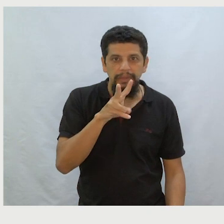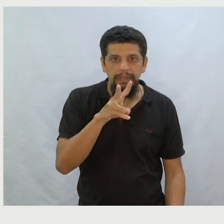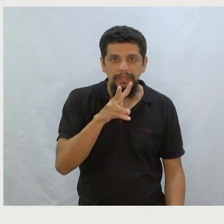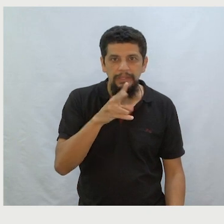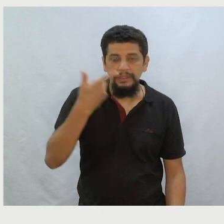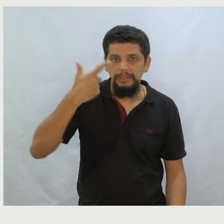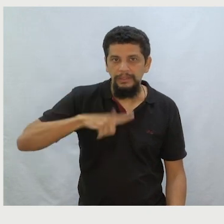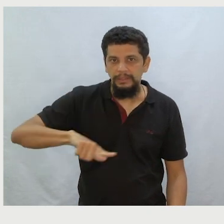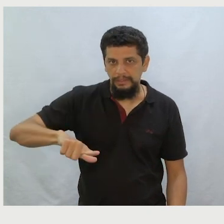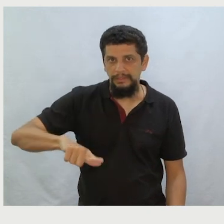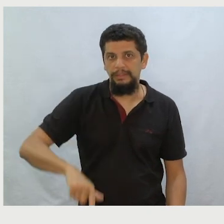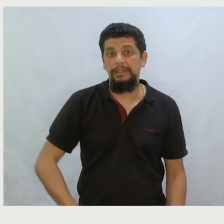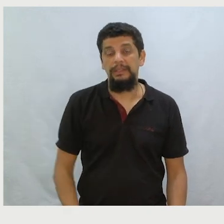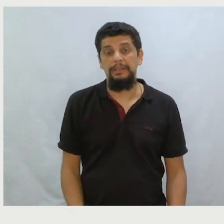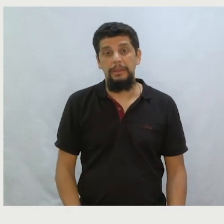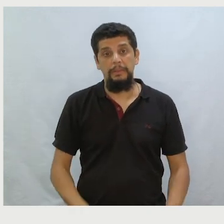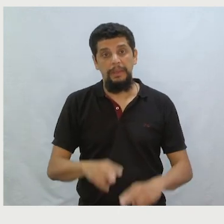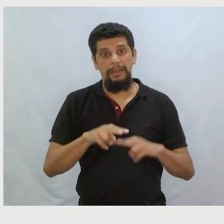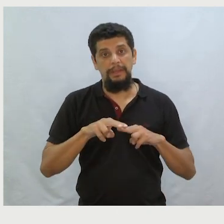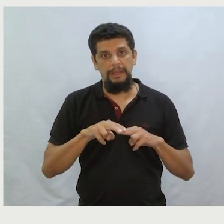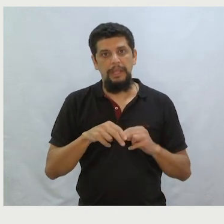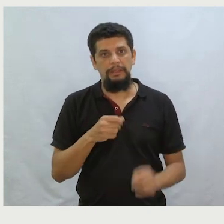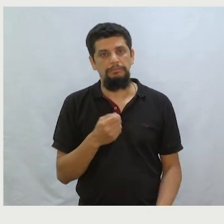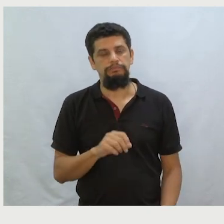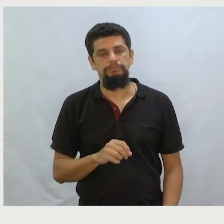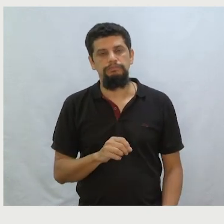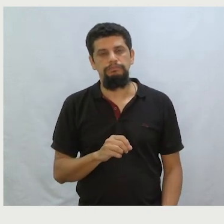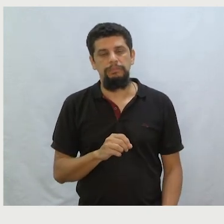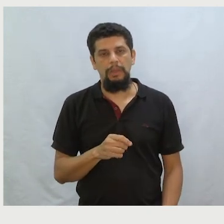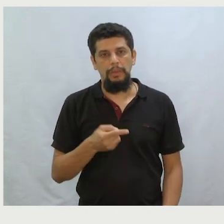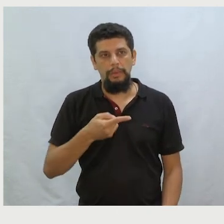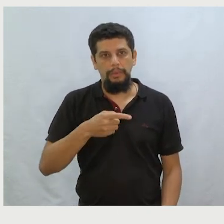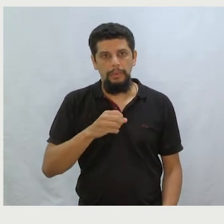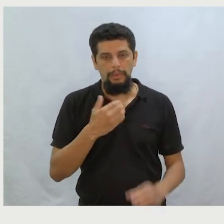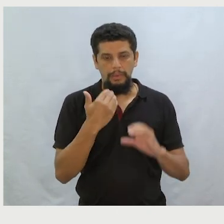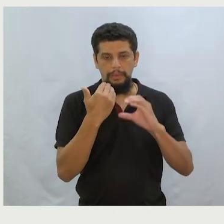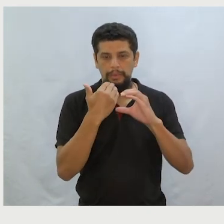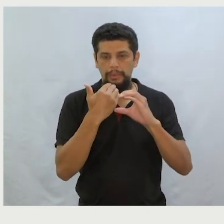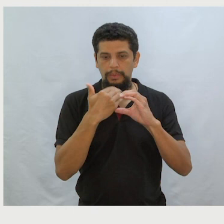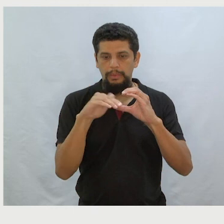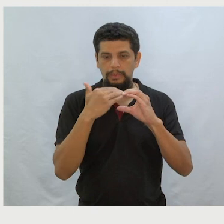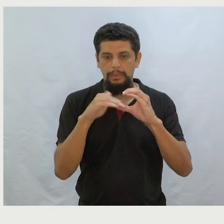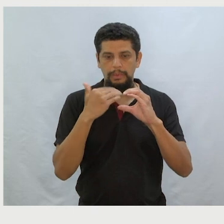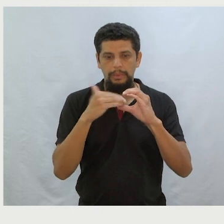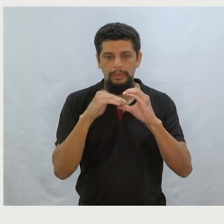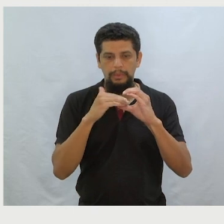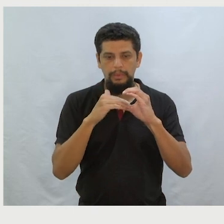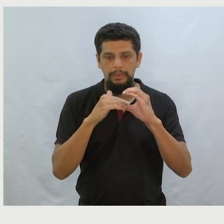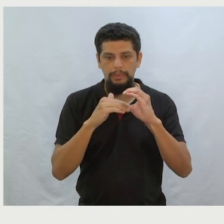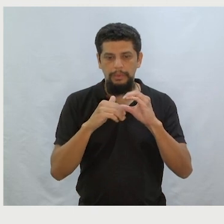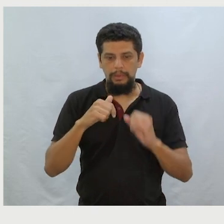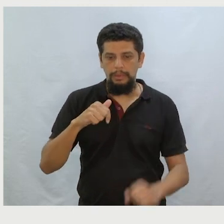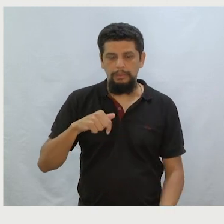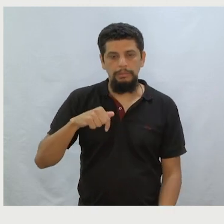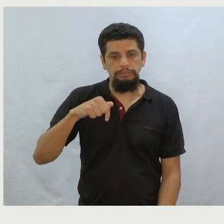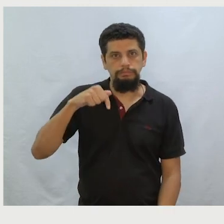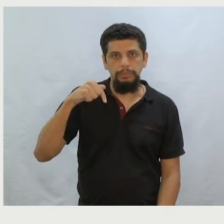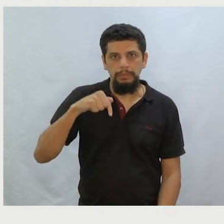viver ou reviver por isso deixo para vocês o nosso e-mail literature